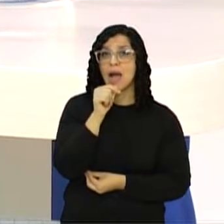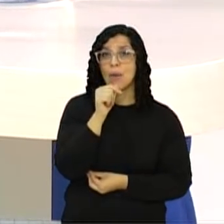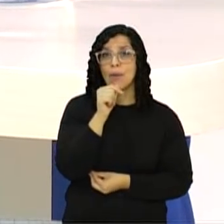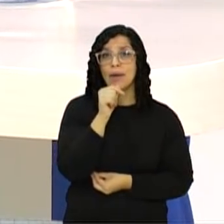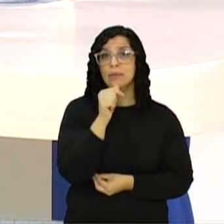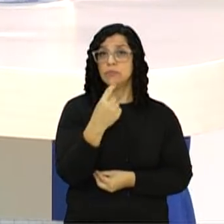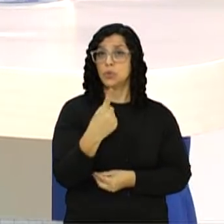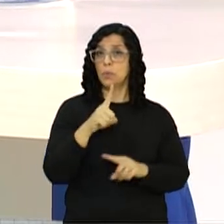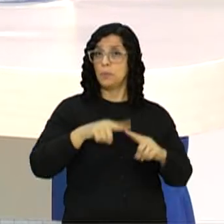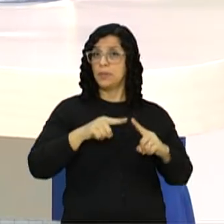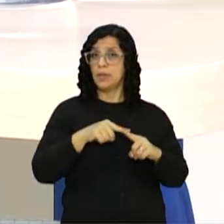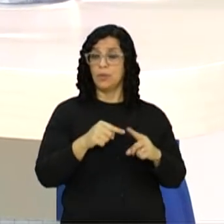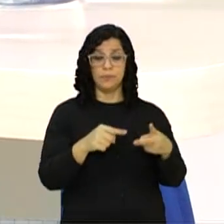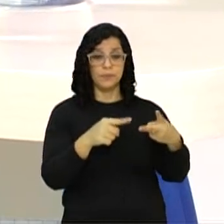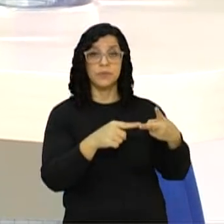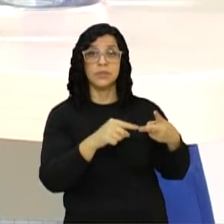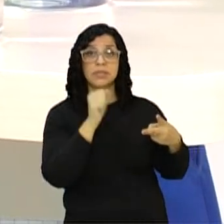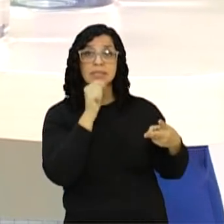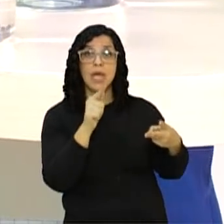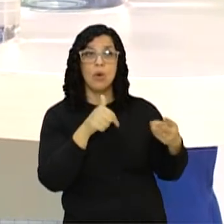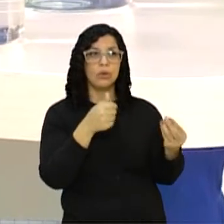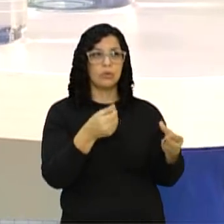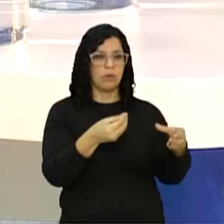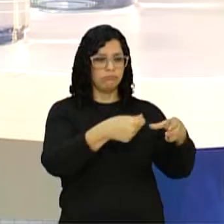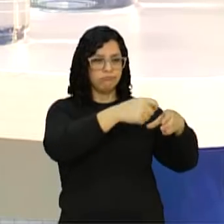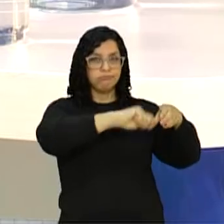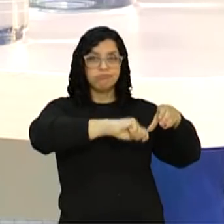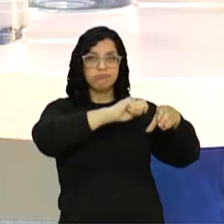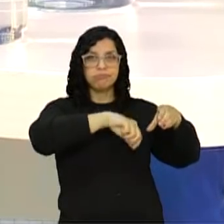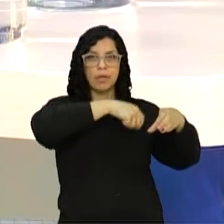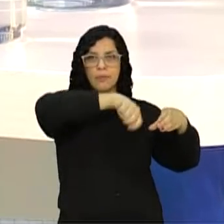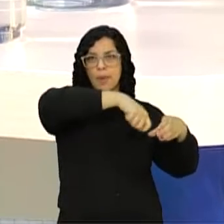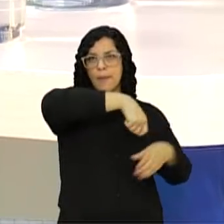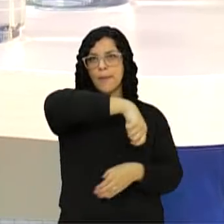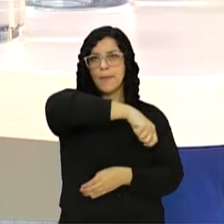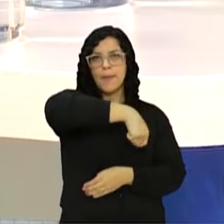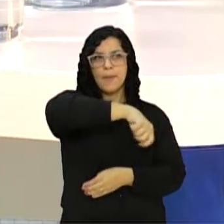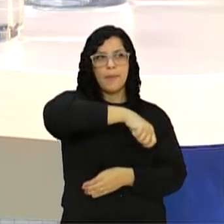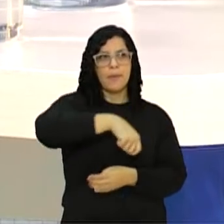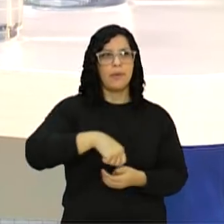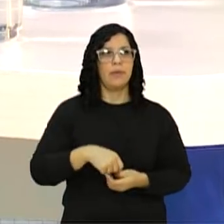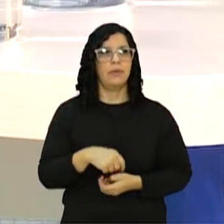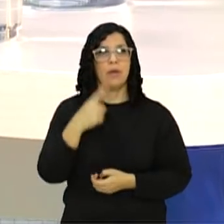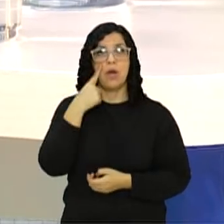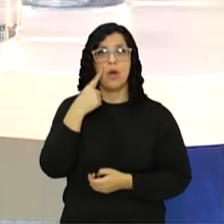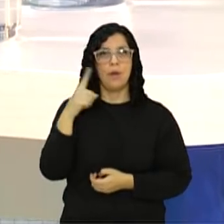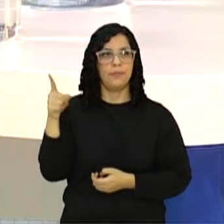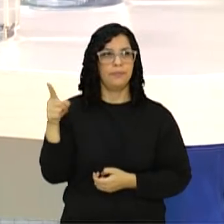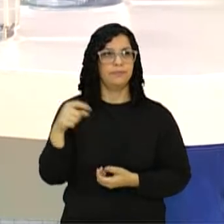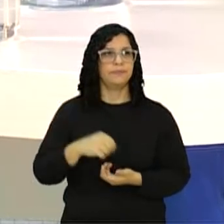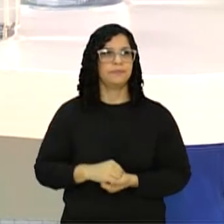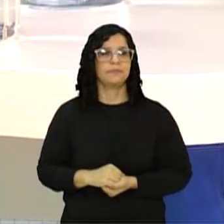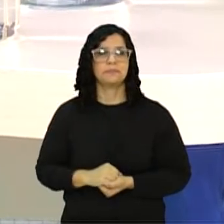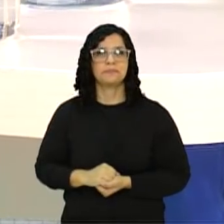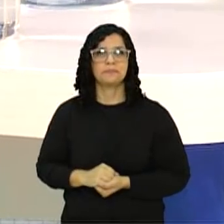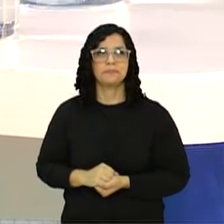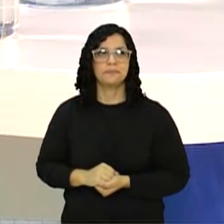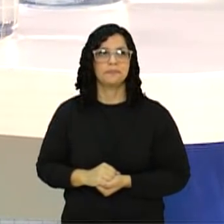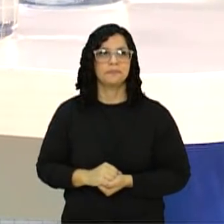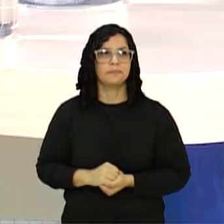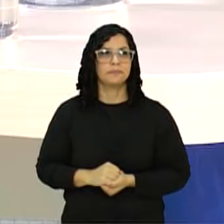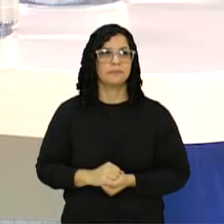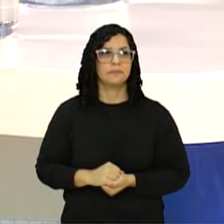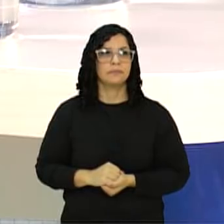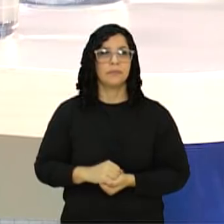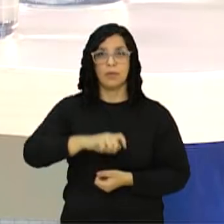coisa, o sal é outra. Vou misturar, gente. São 2 substâncias diferentes.